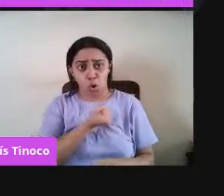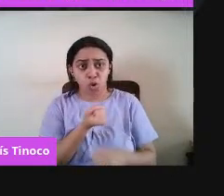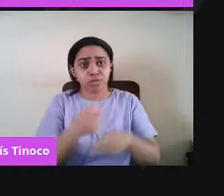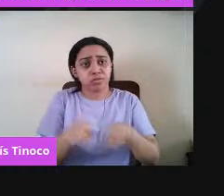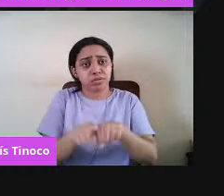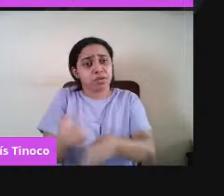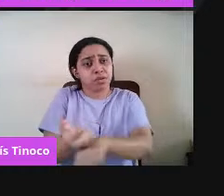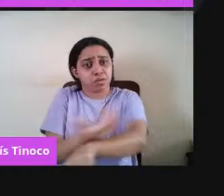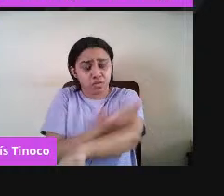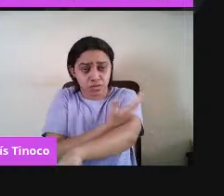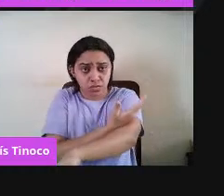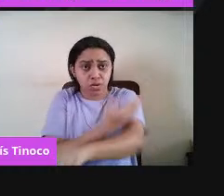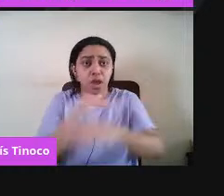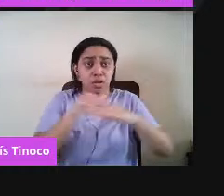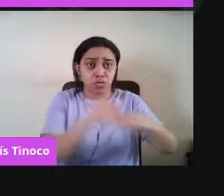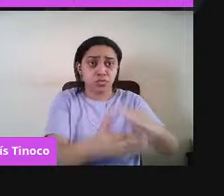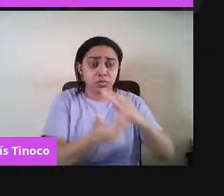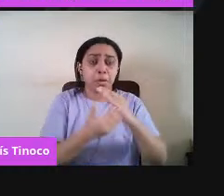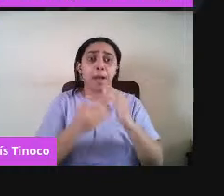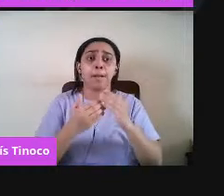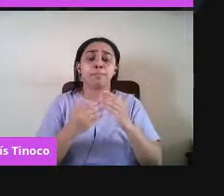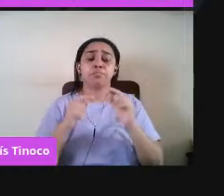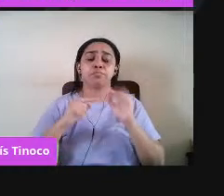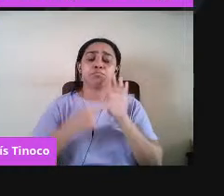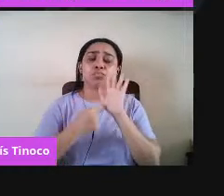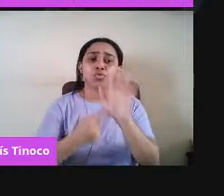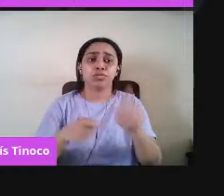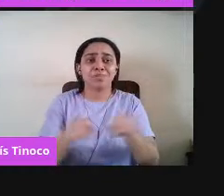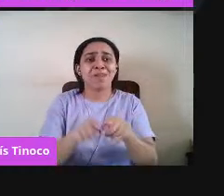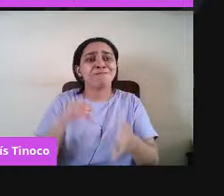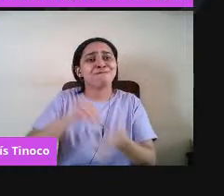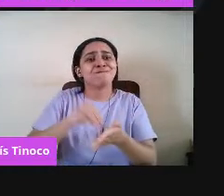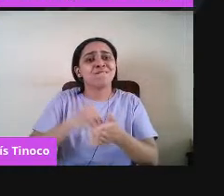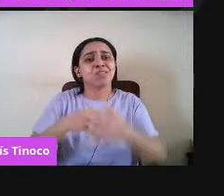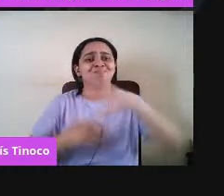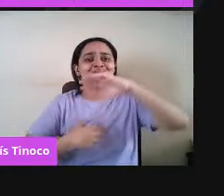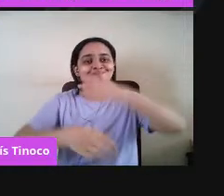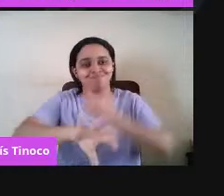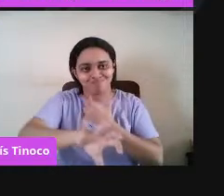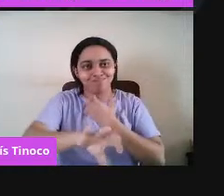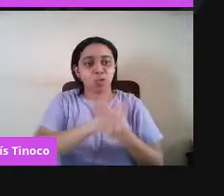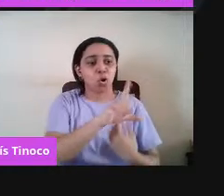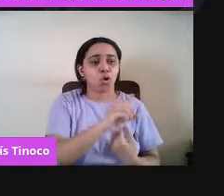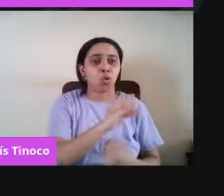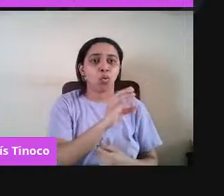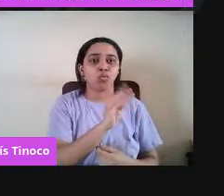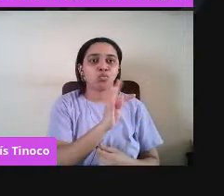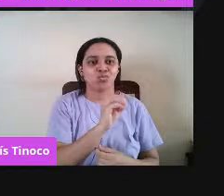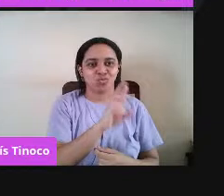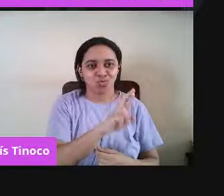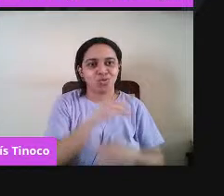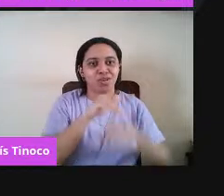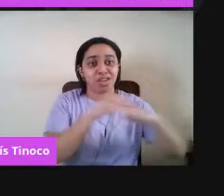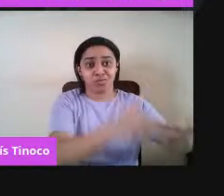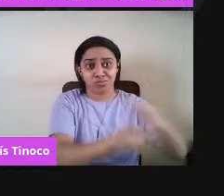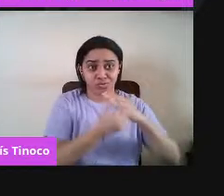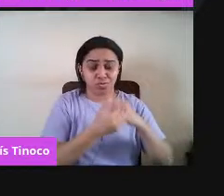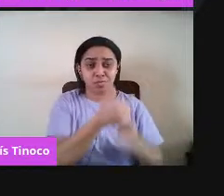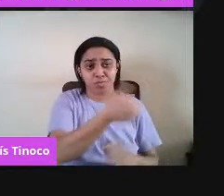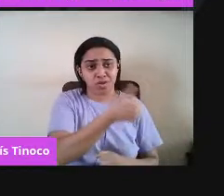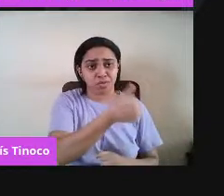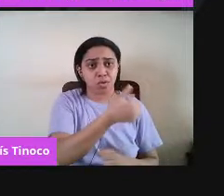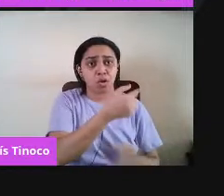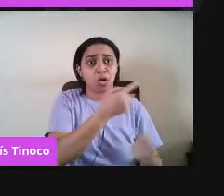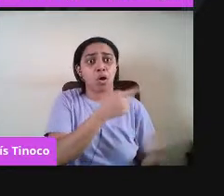O enunciado revela também a ausência de empatia do locutor enunciador primeiro em relação às detentas, ao usar como